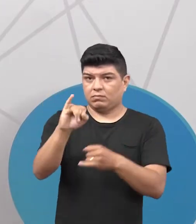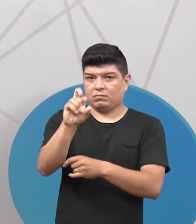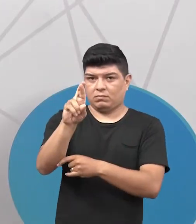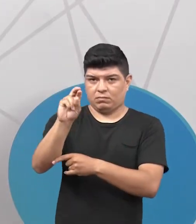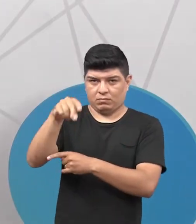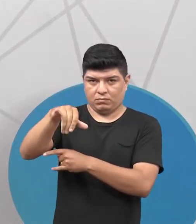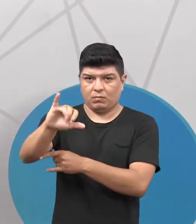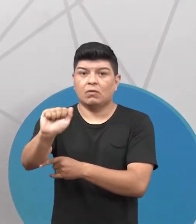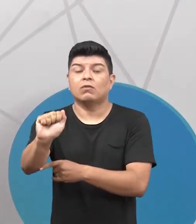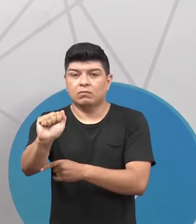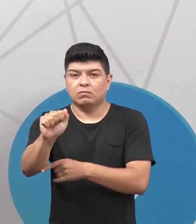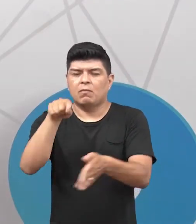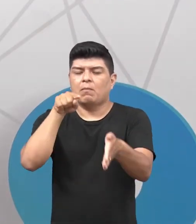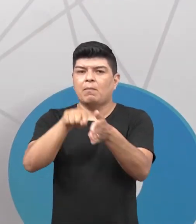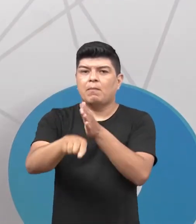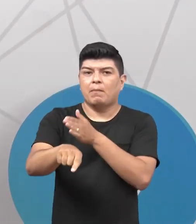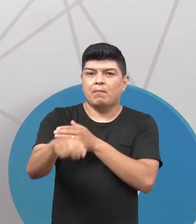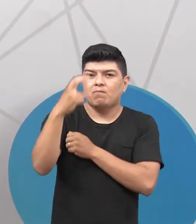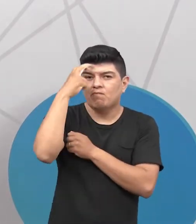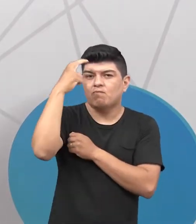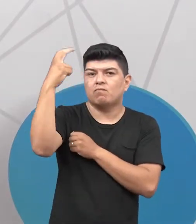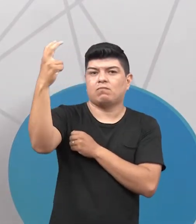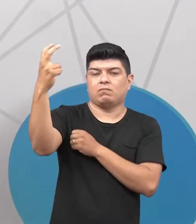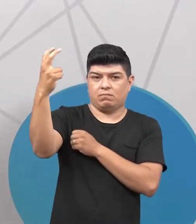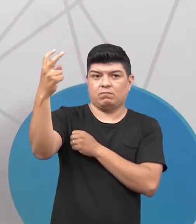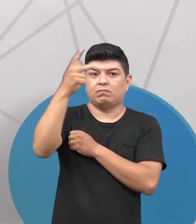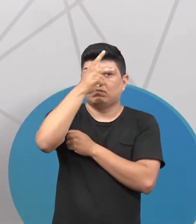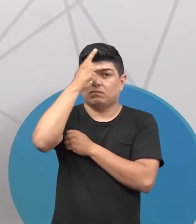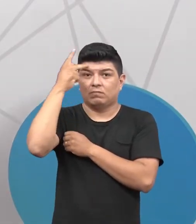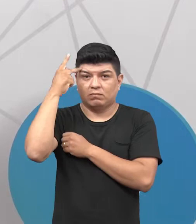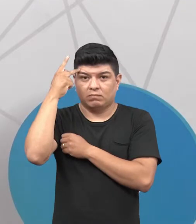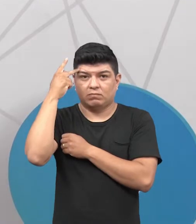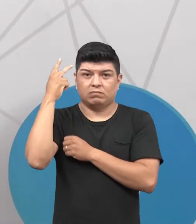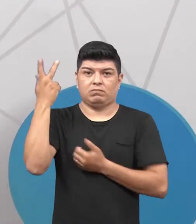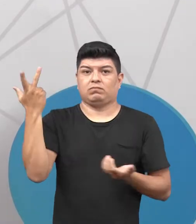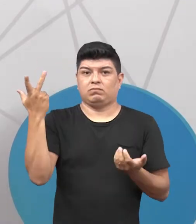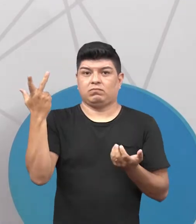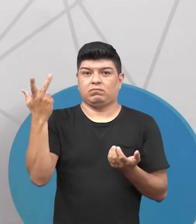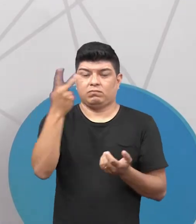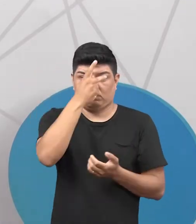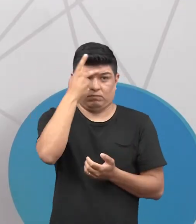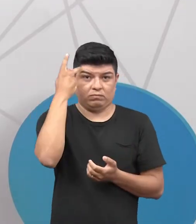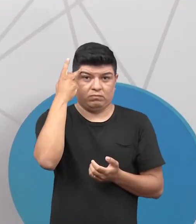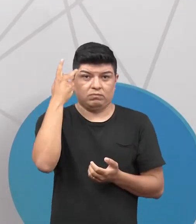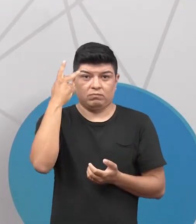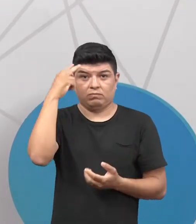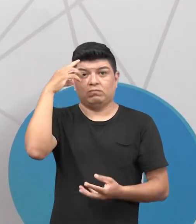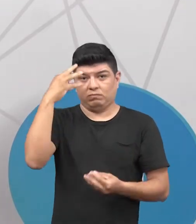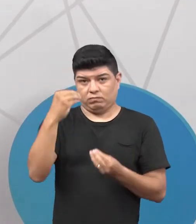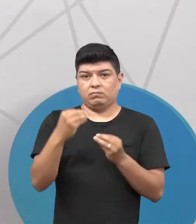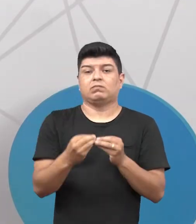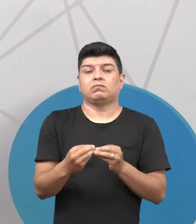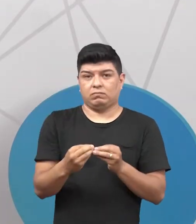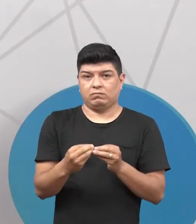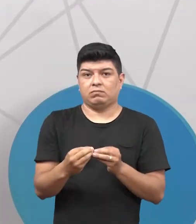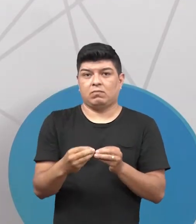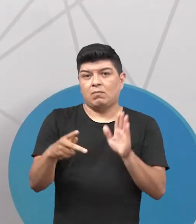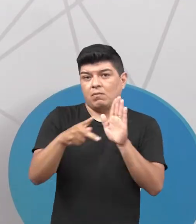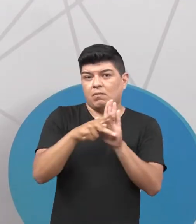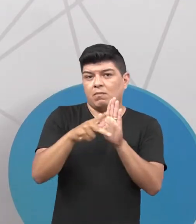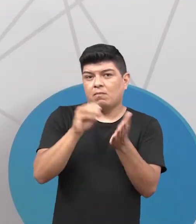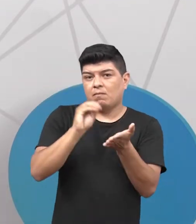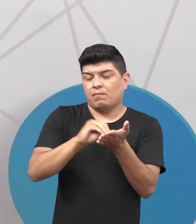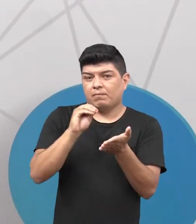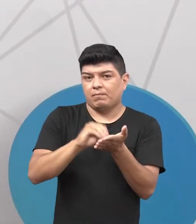ele faz perguntas inteligentes para que as pessoas, os seus interlocutores, reconheçam a sua própria